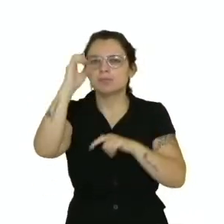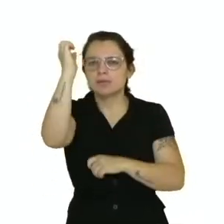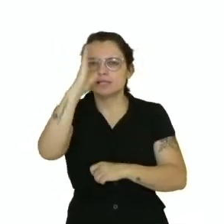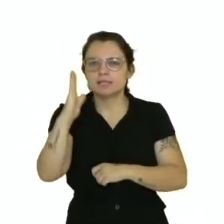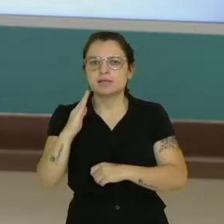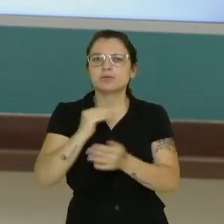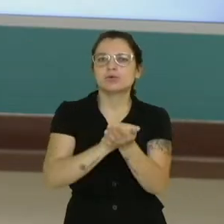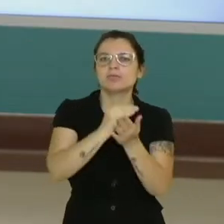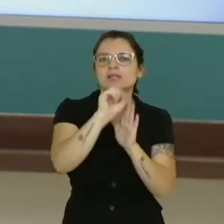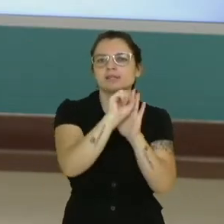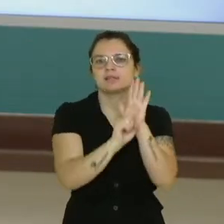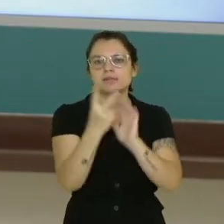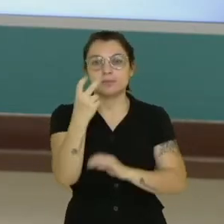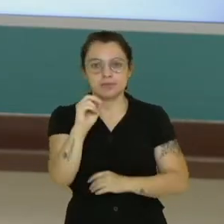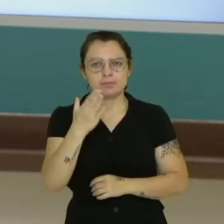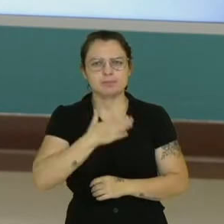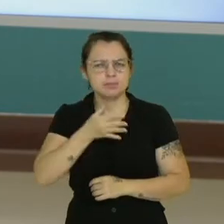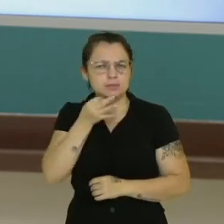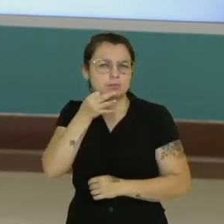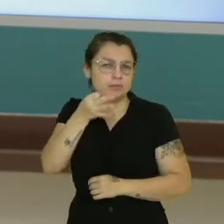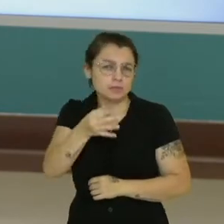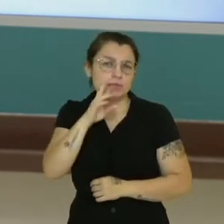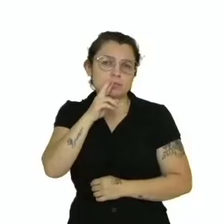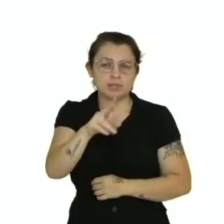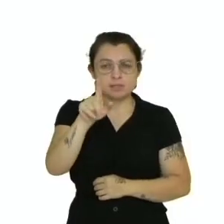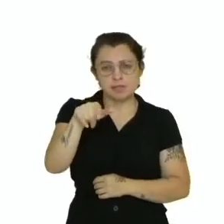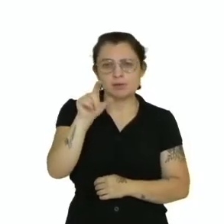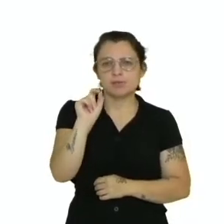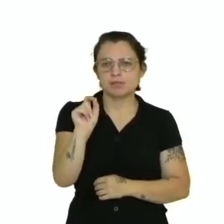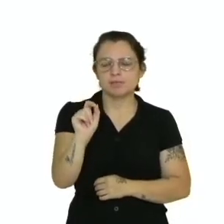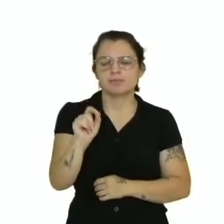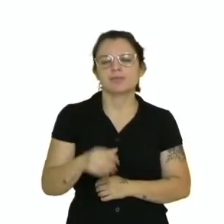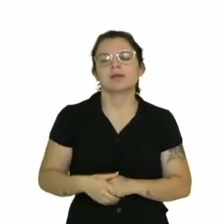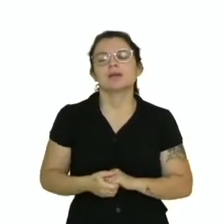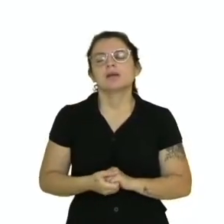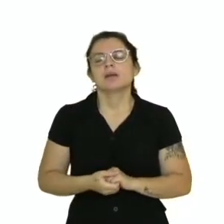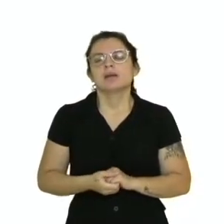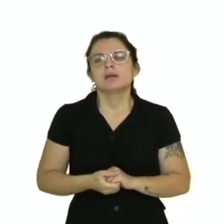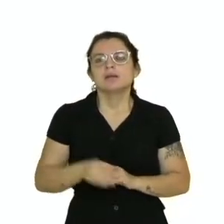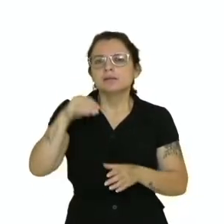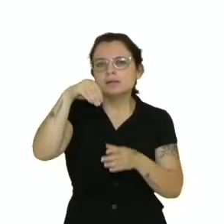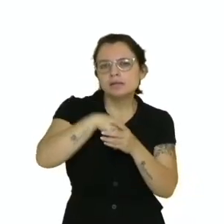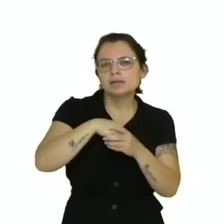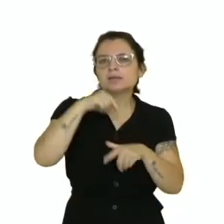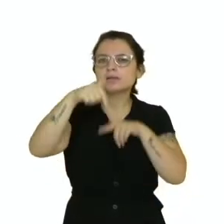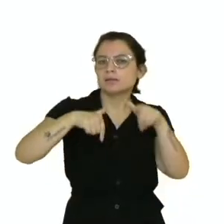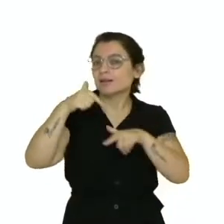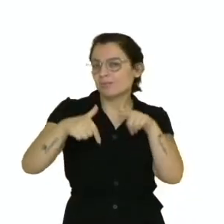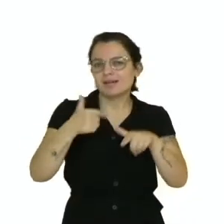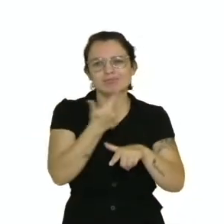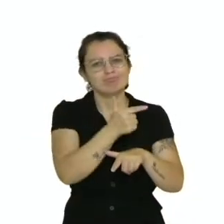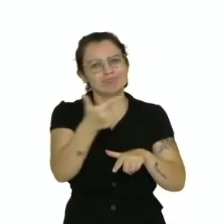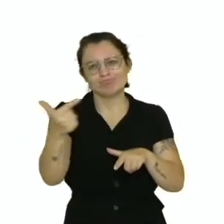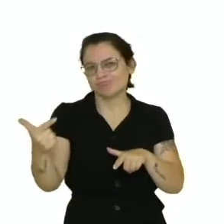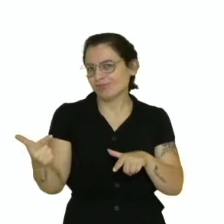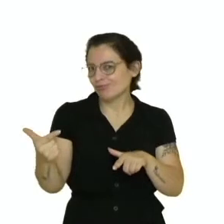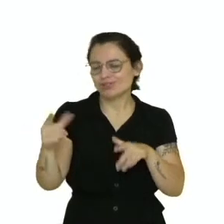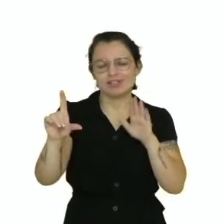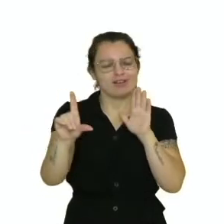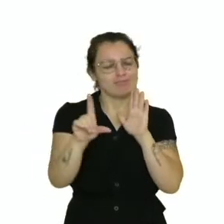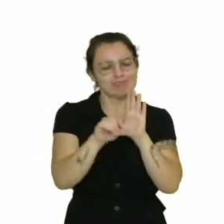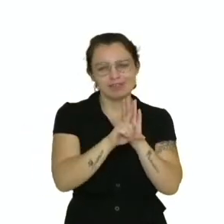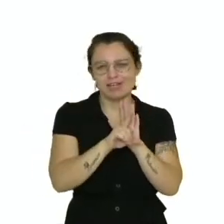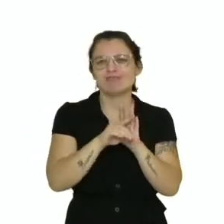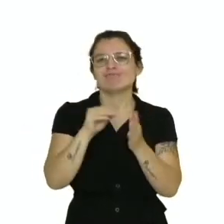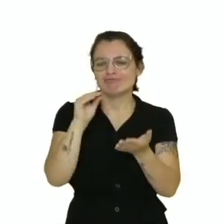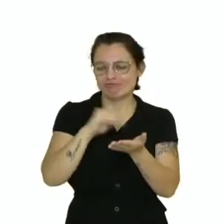XX? Minha sugestão de resposta para vocês é essa. As condições de trabalho eram insalubres, fábricas mal iluminadas e